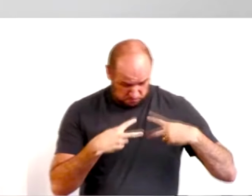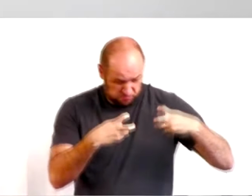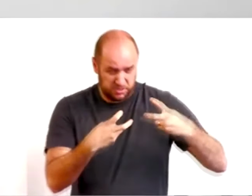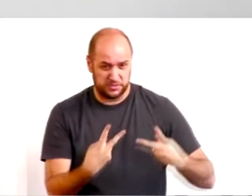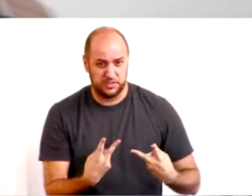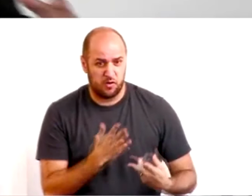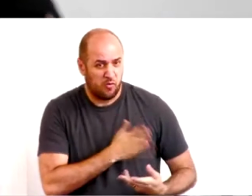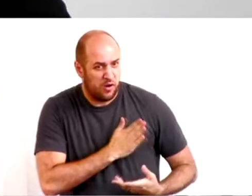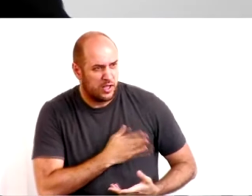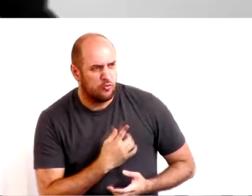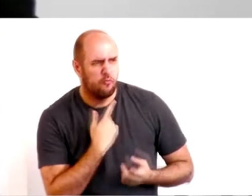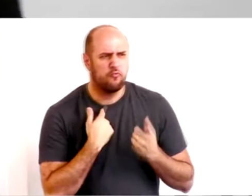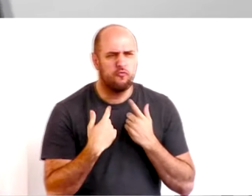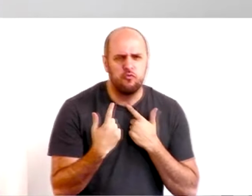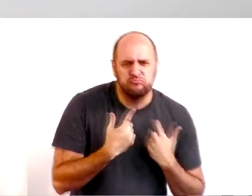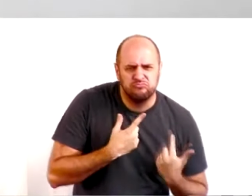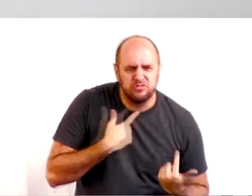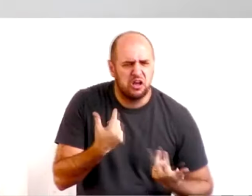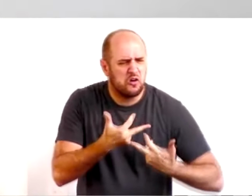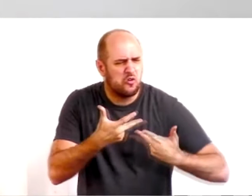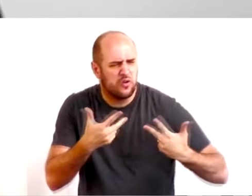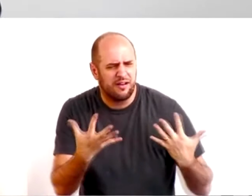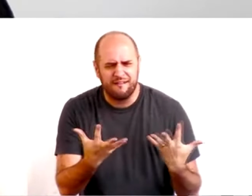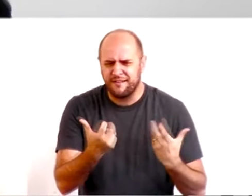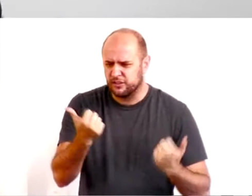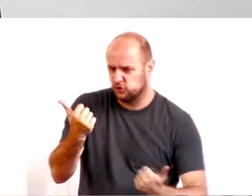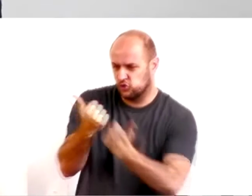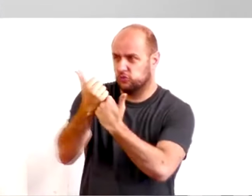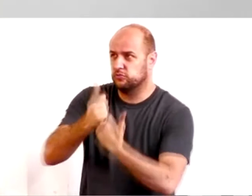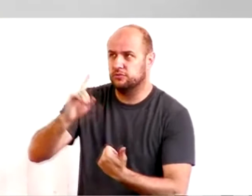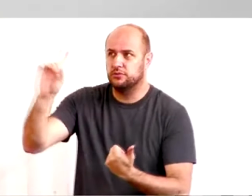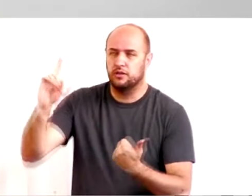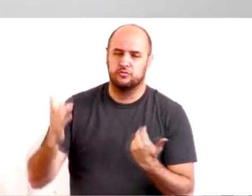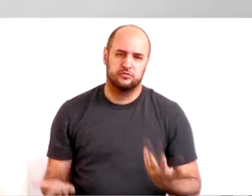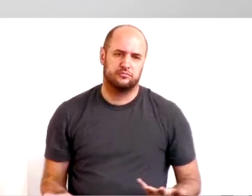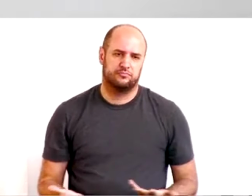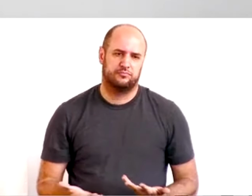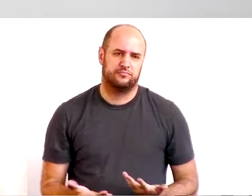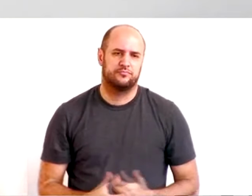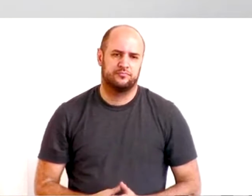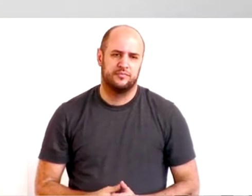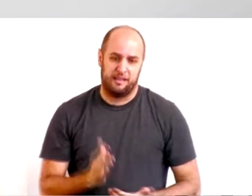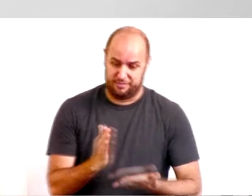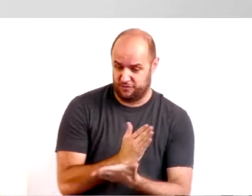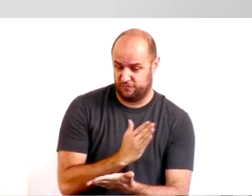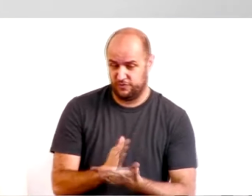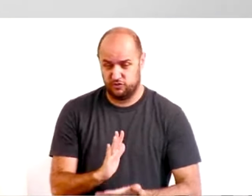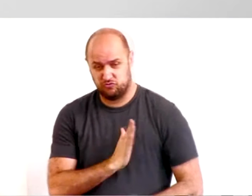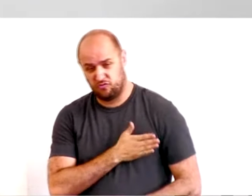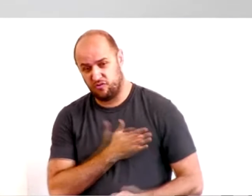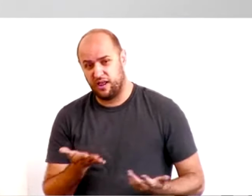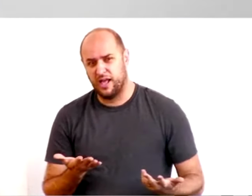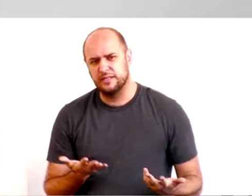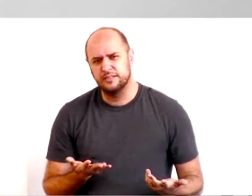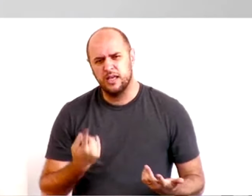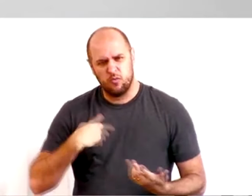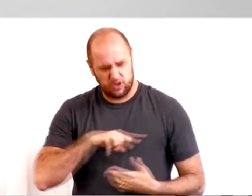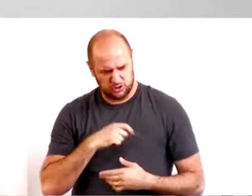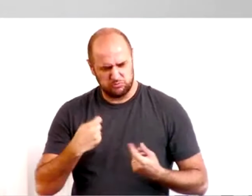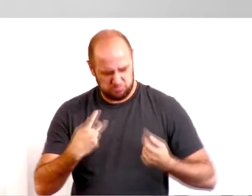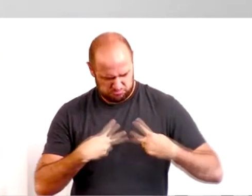e desejos que estão substituindo a adoração íntegra ao único Deus